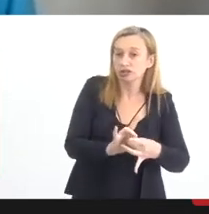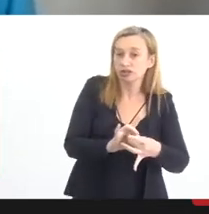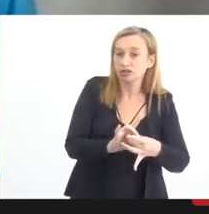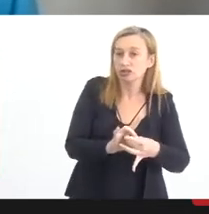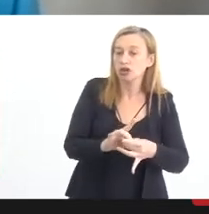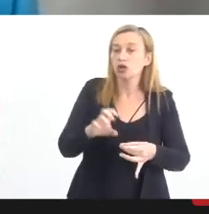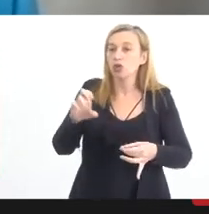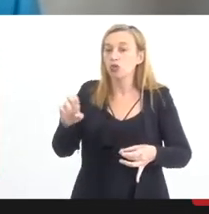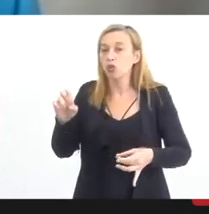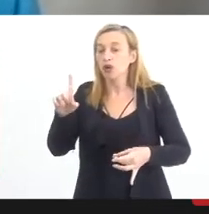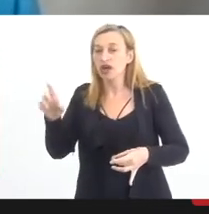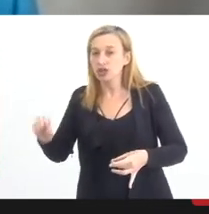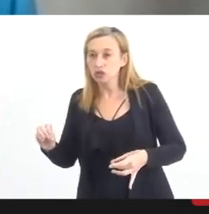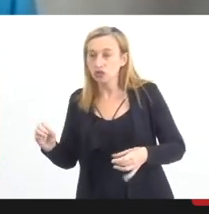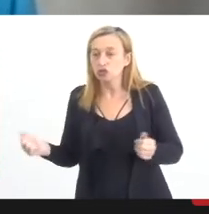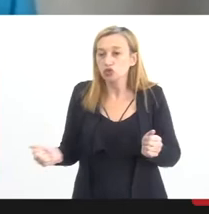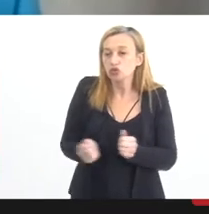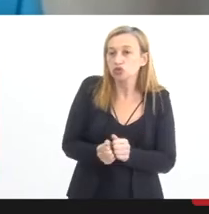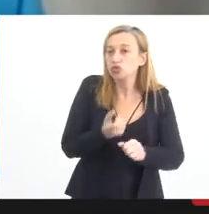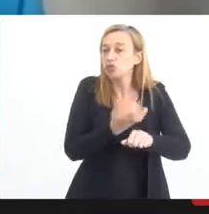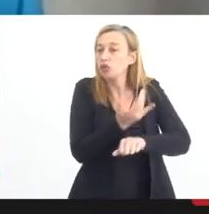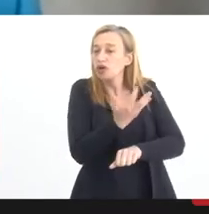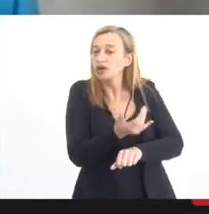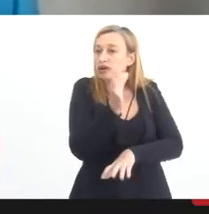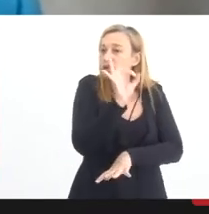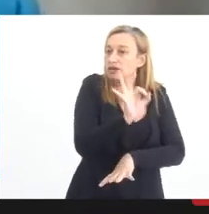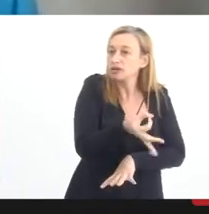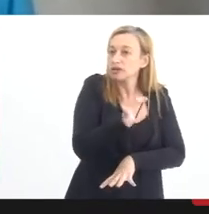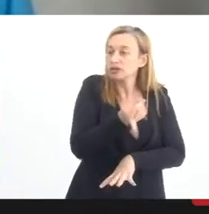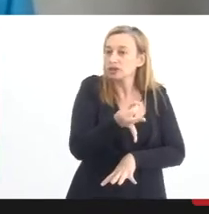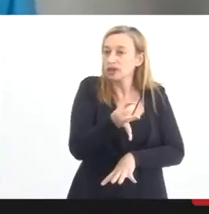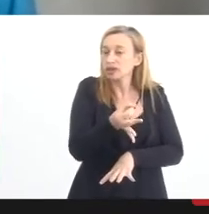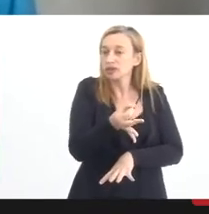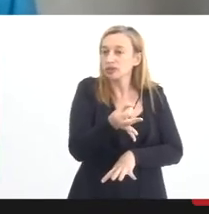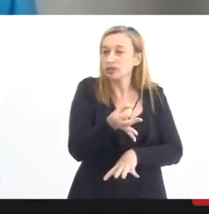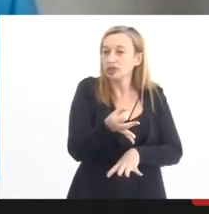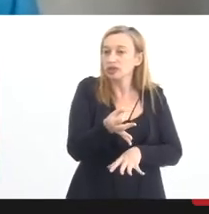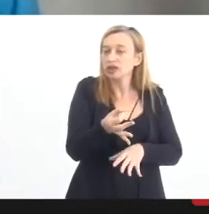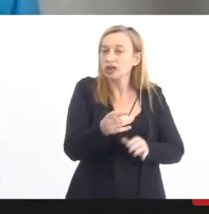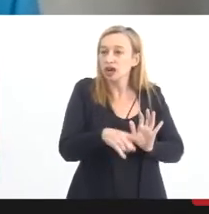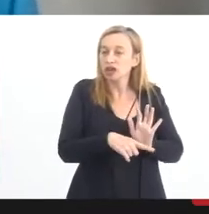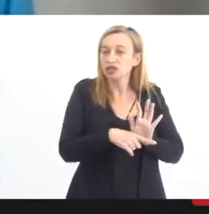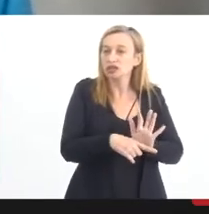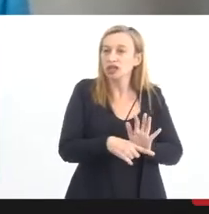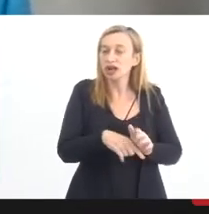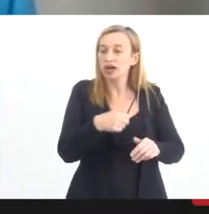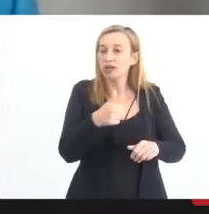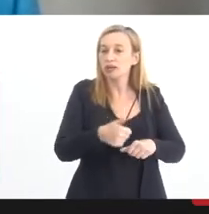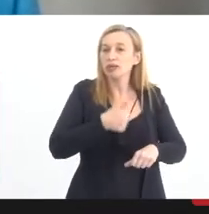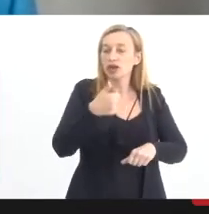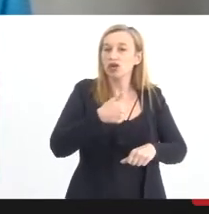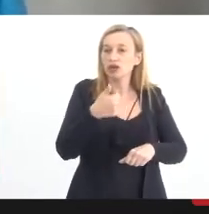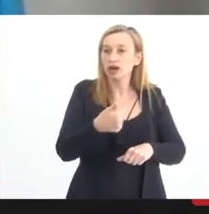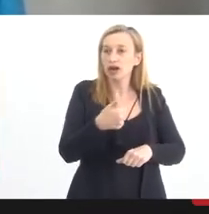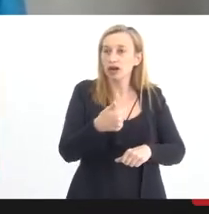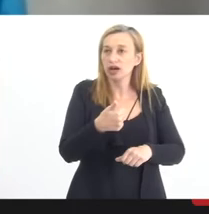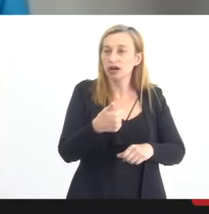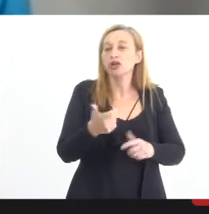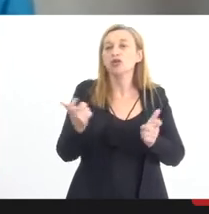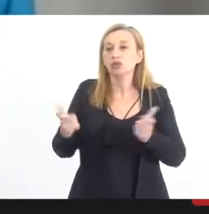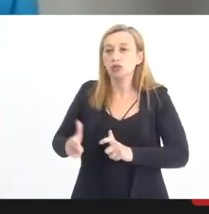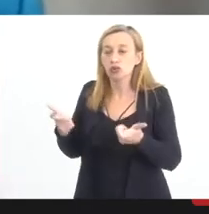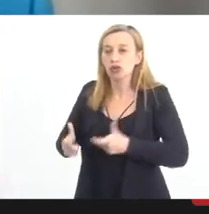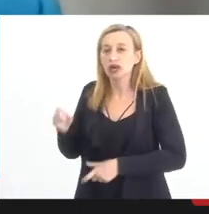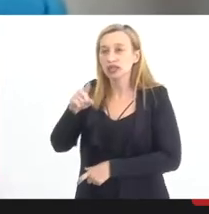da UESO para a UERJ seja plenamente exitoso, trazendo muitos frutos para a Zona Oeste